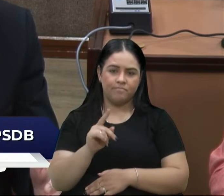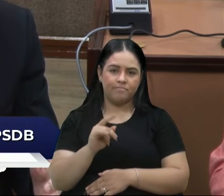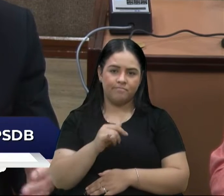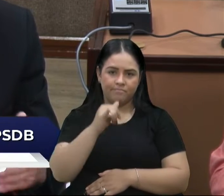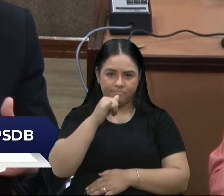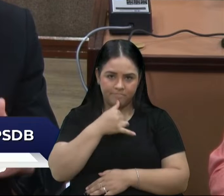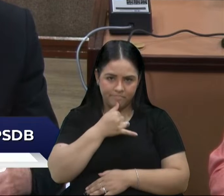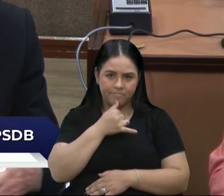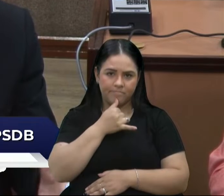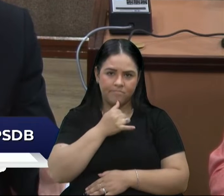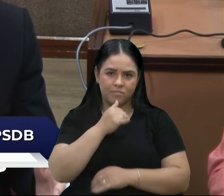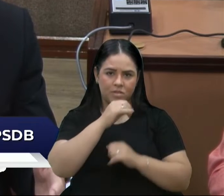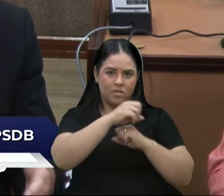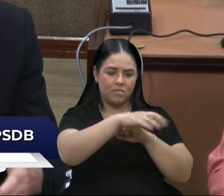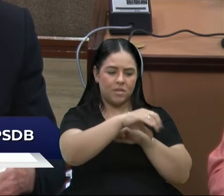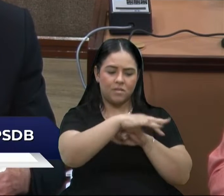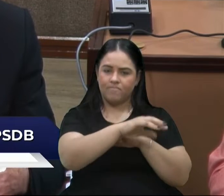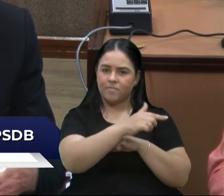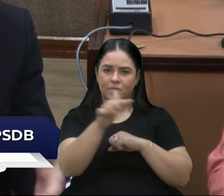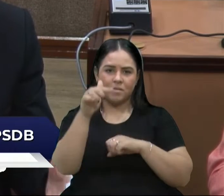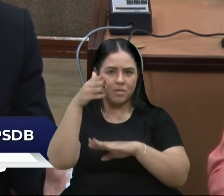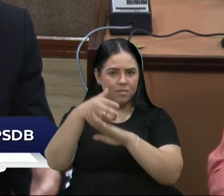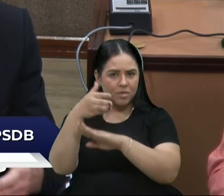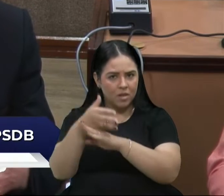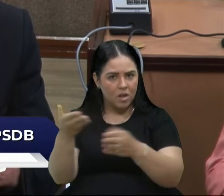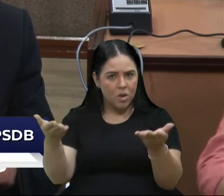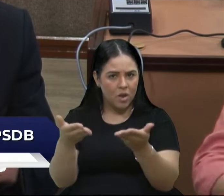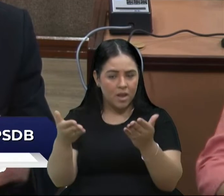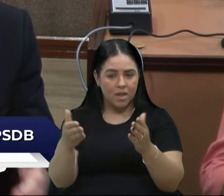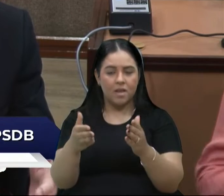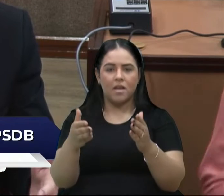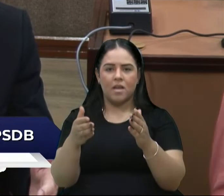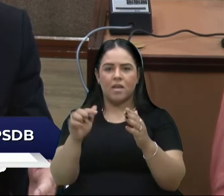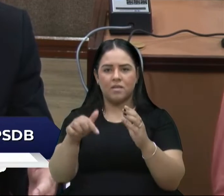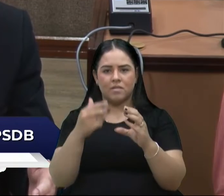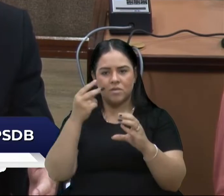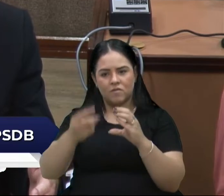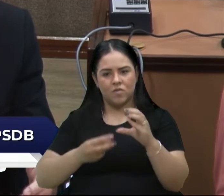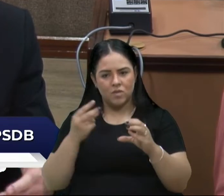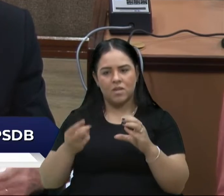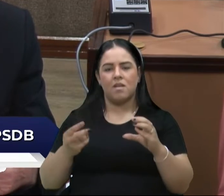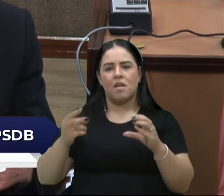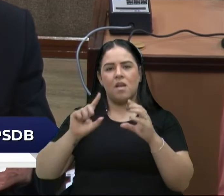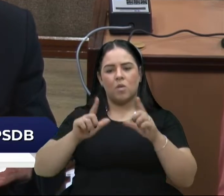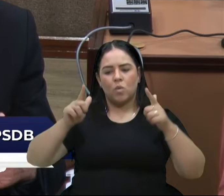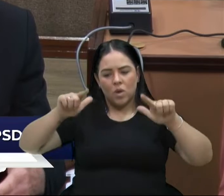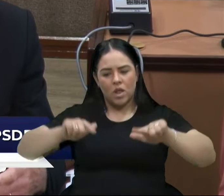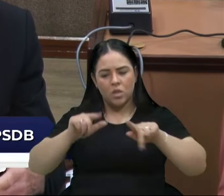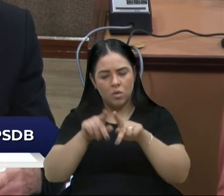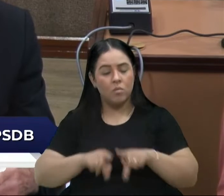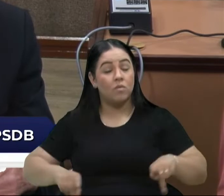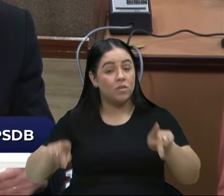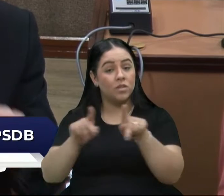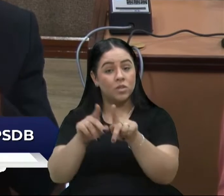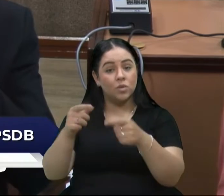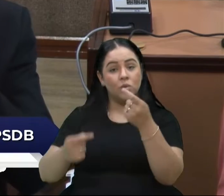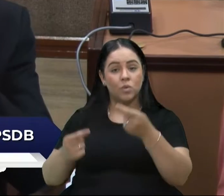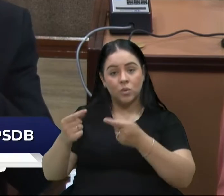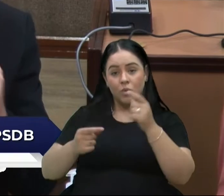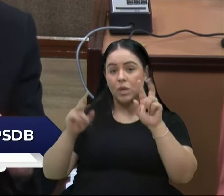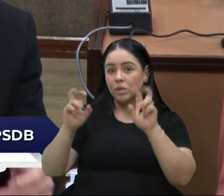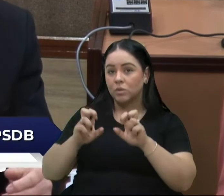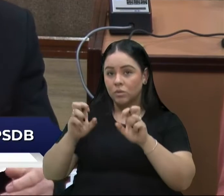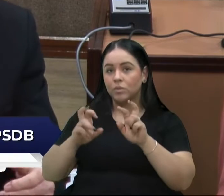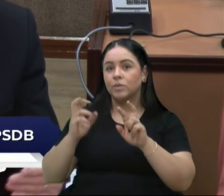geral, não estar aqui nesse momento, aqui que é a casa do povo, quando se discute os assuntos, especialmente da saúde, que é o mais